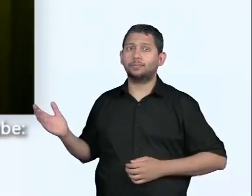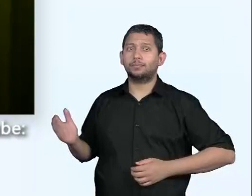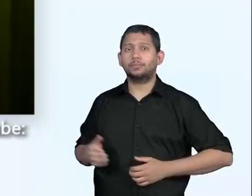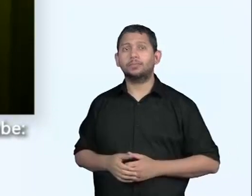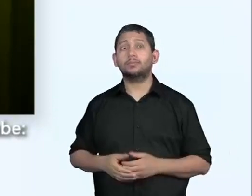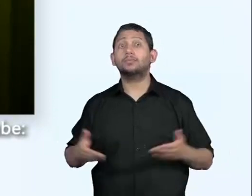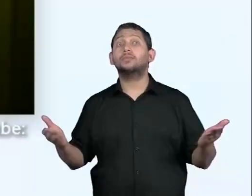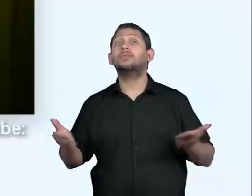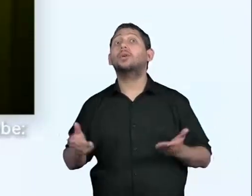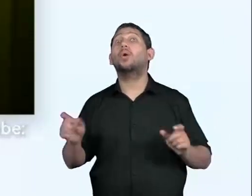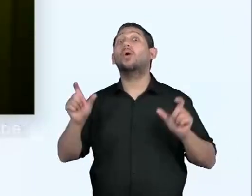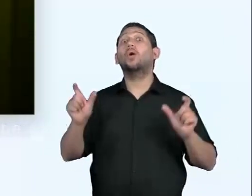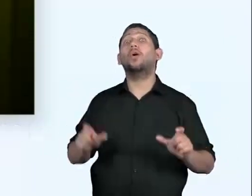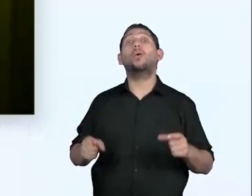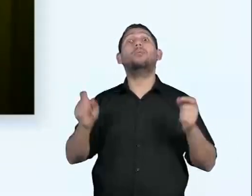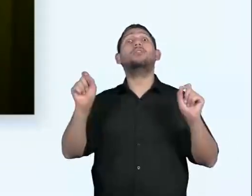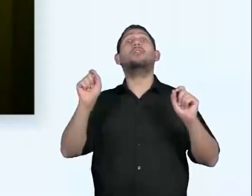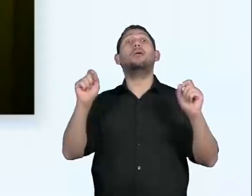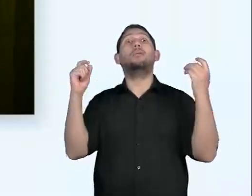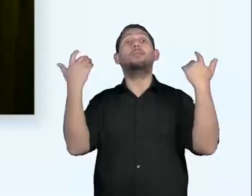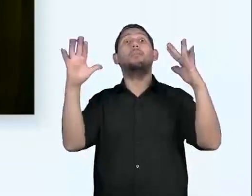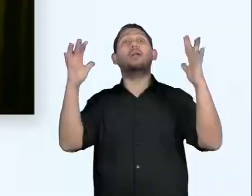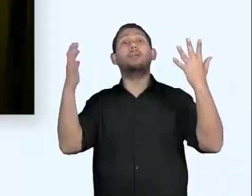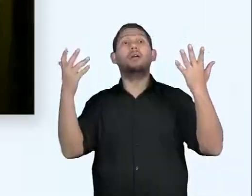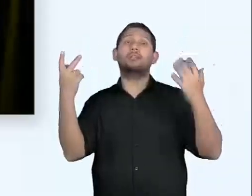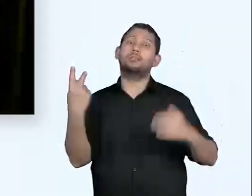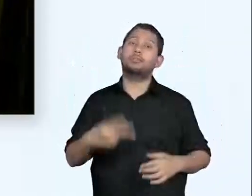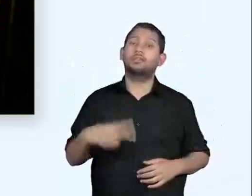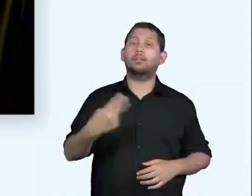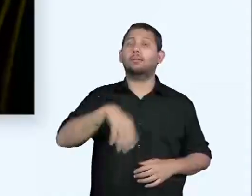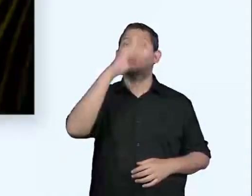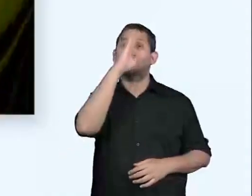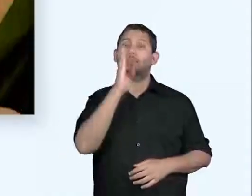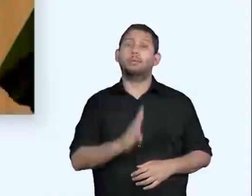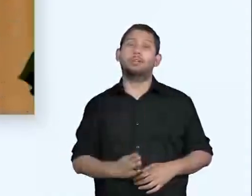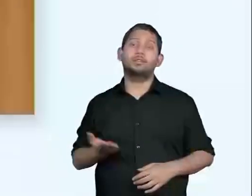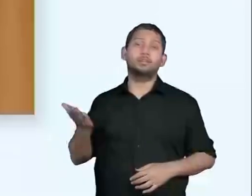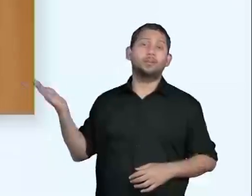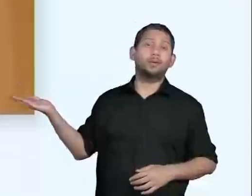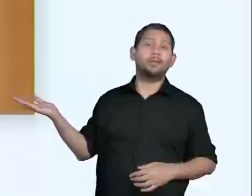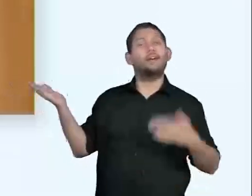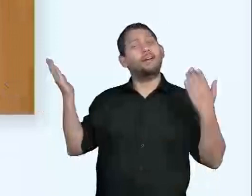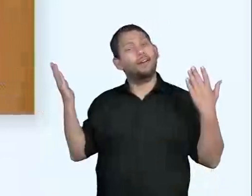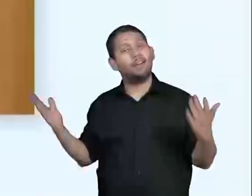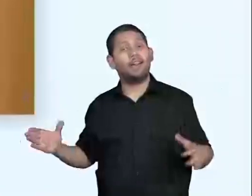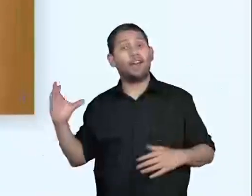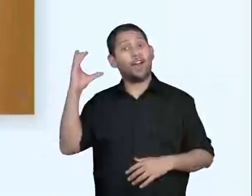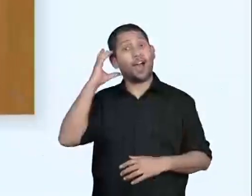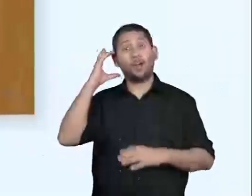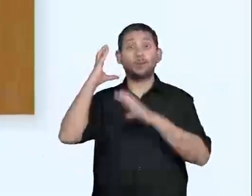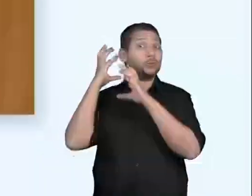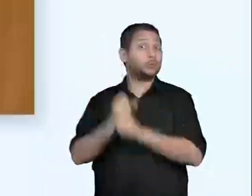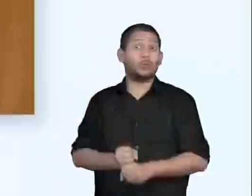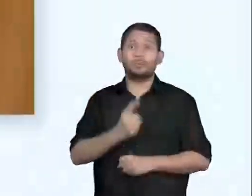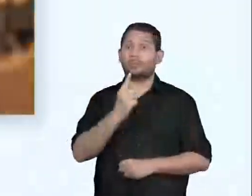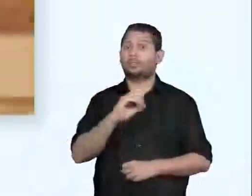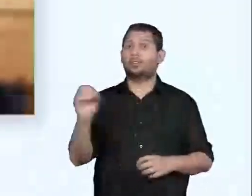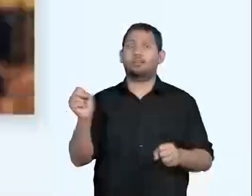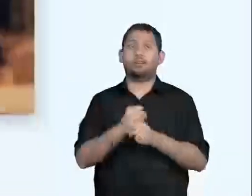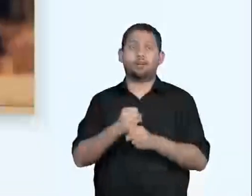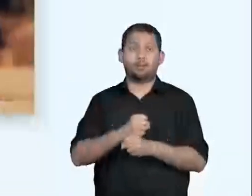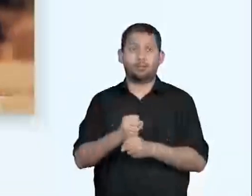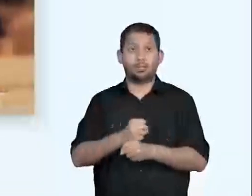Adivinha só quem está de parabéns? O queridinho do Brasil, o rádio, completa 100 anos. A